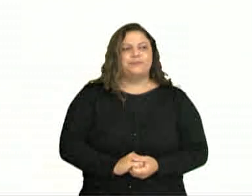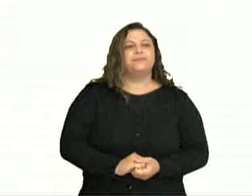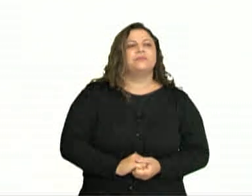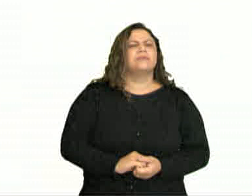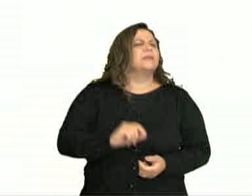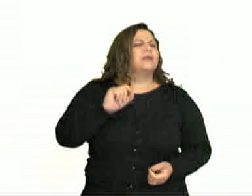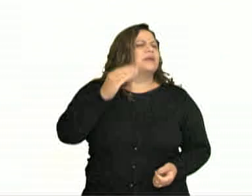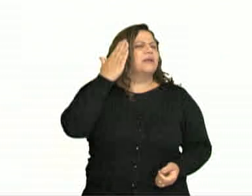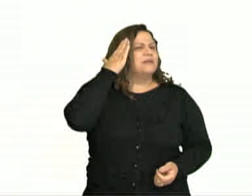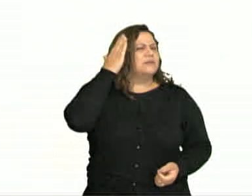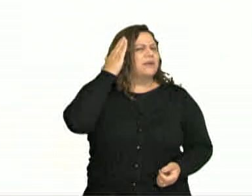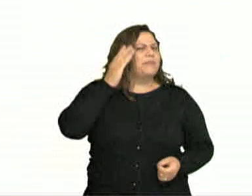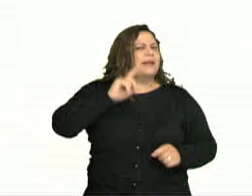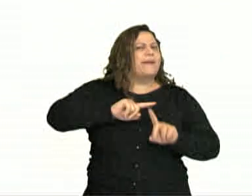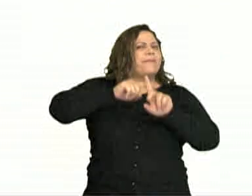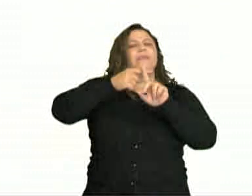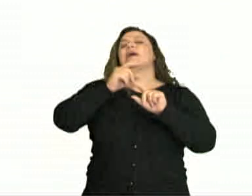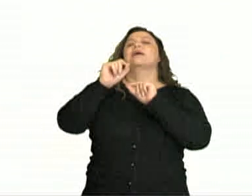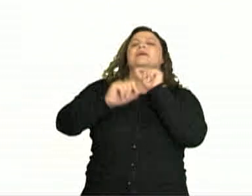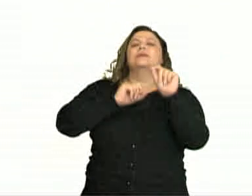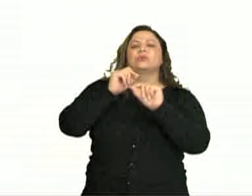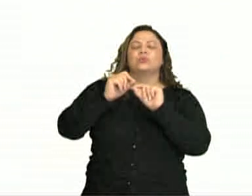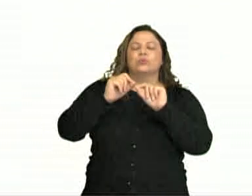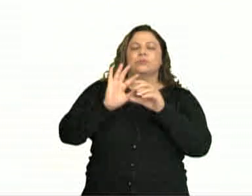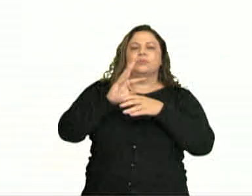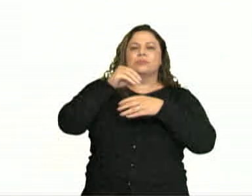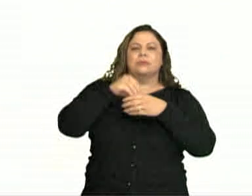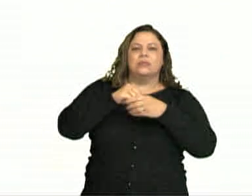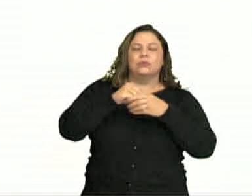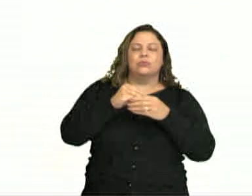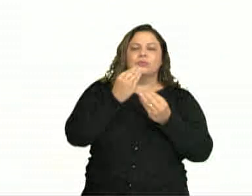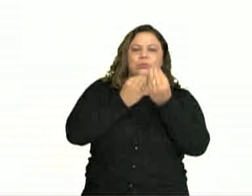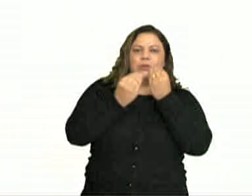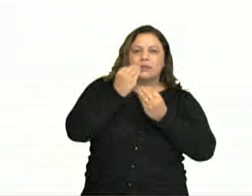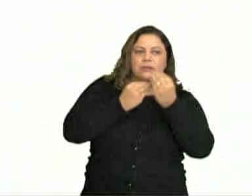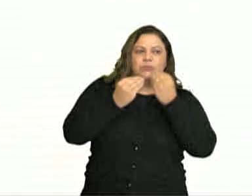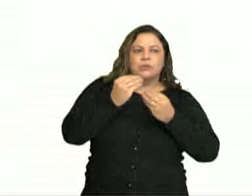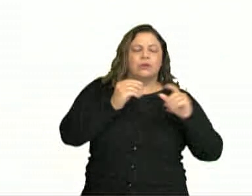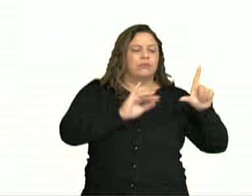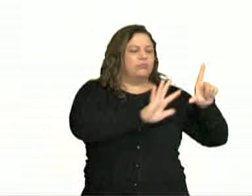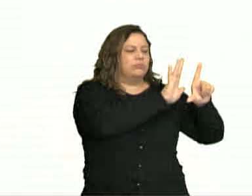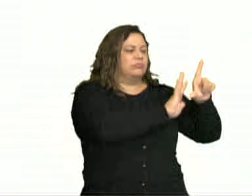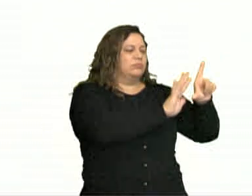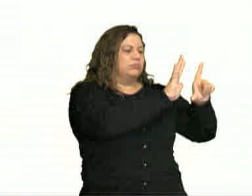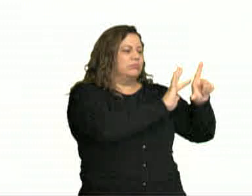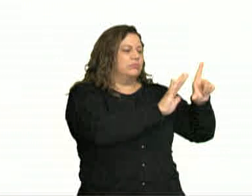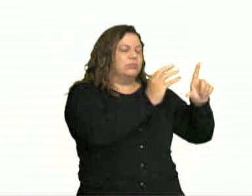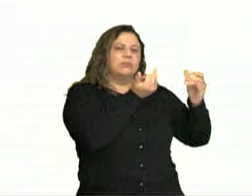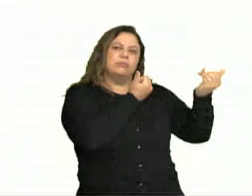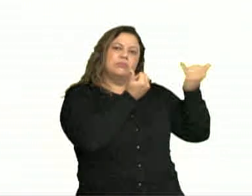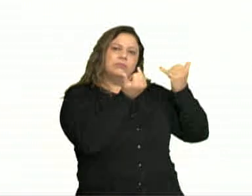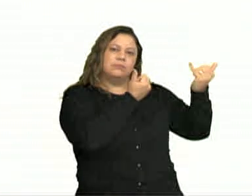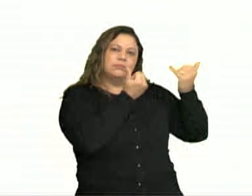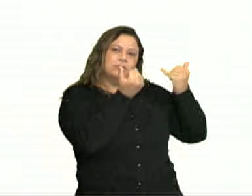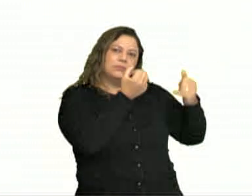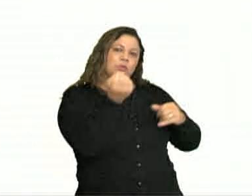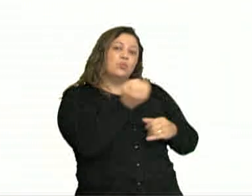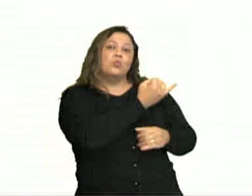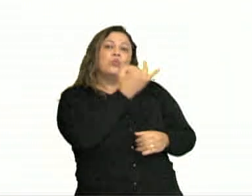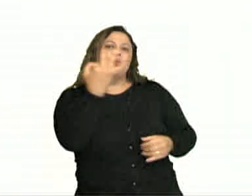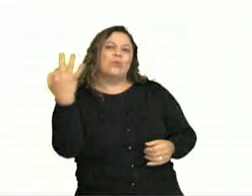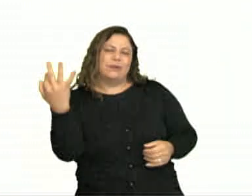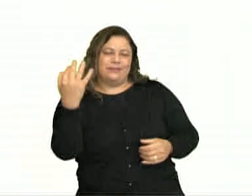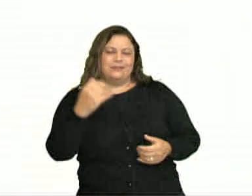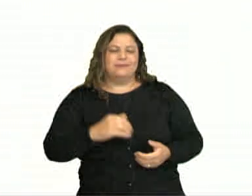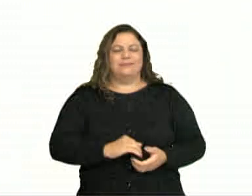saber um pouquinho mais sobre as calorias presentes nos alimentos? Você pode acessar o QR Code aqui para ter informação de quantas calorias os